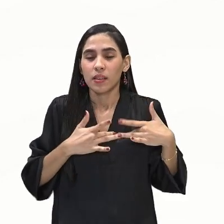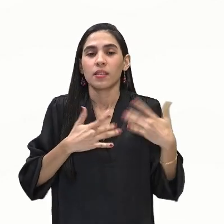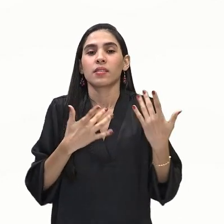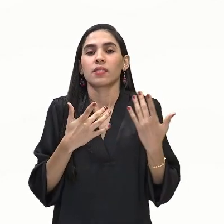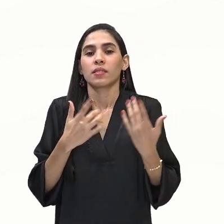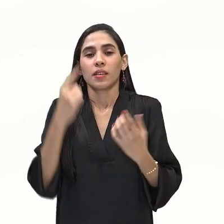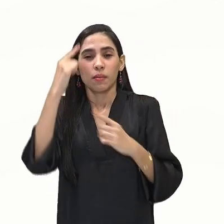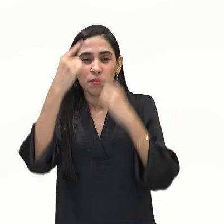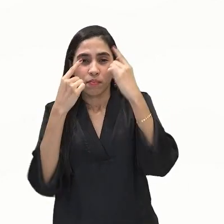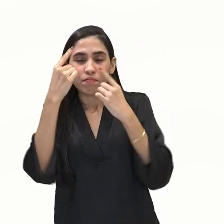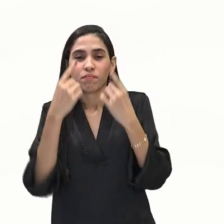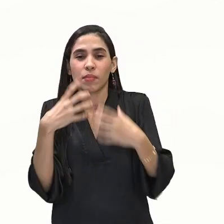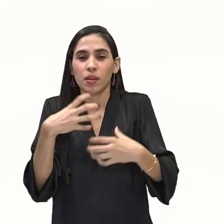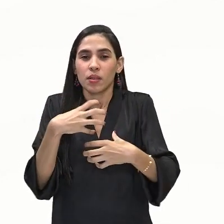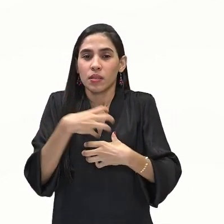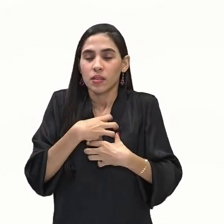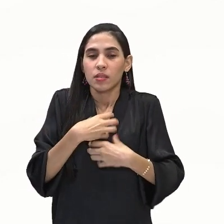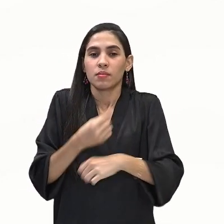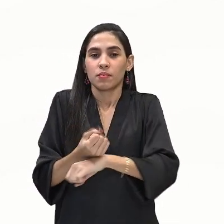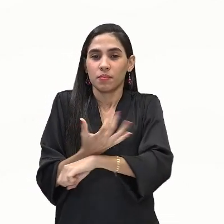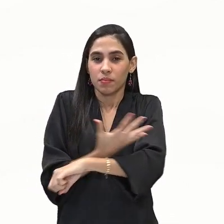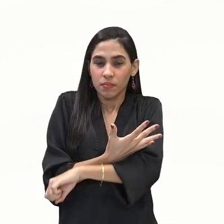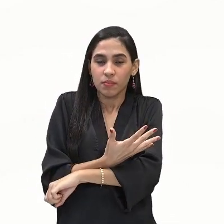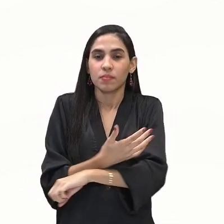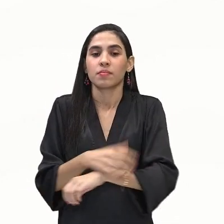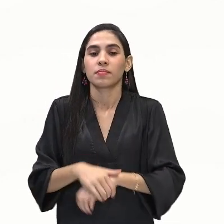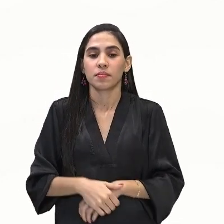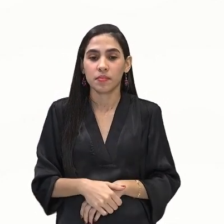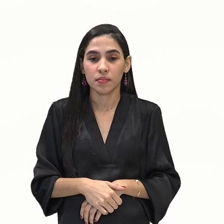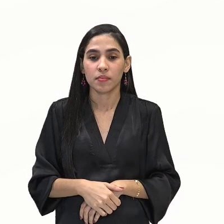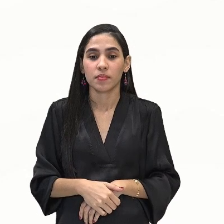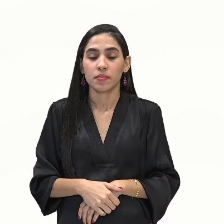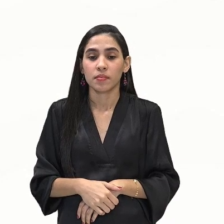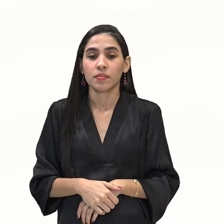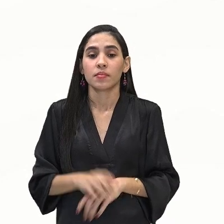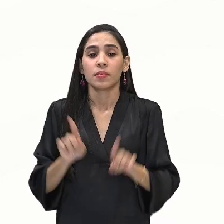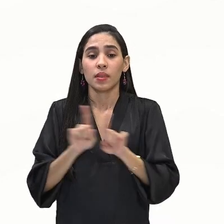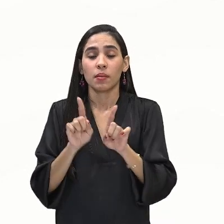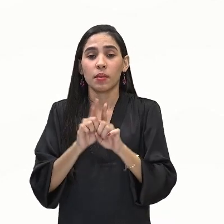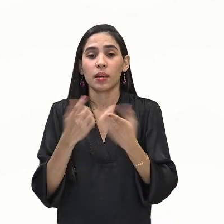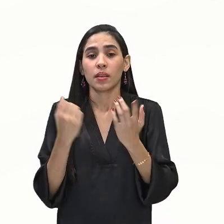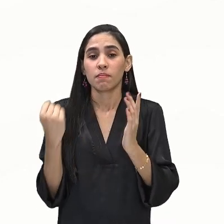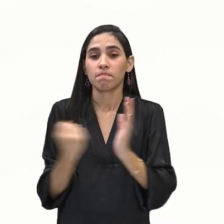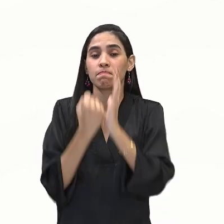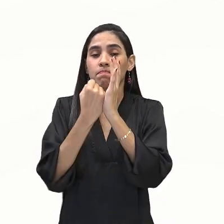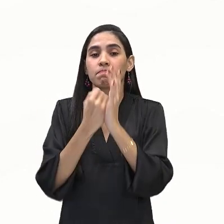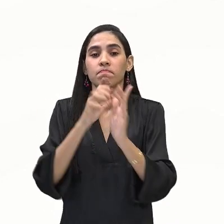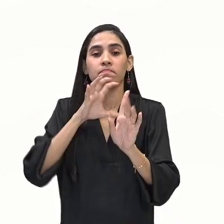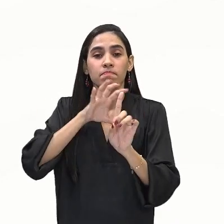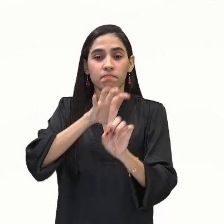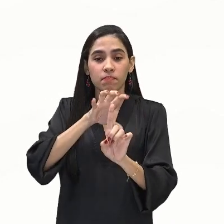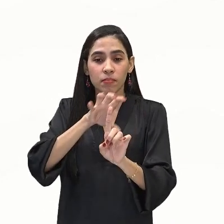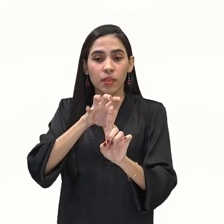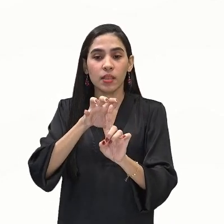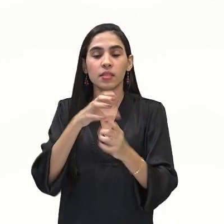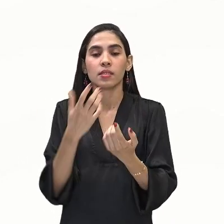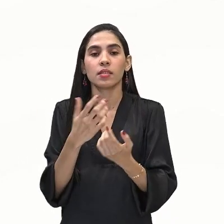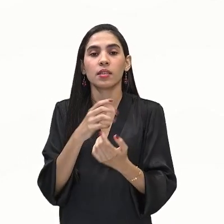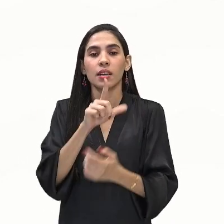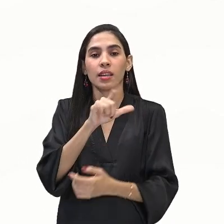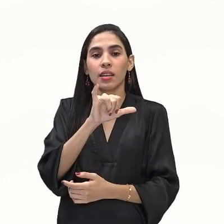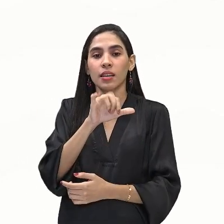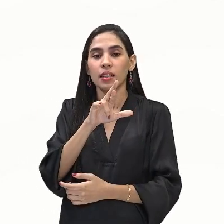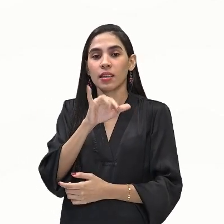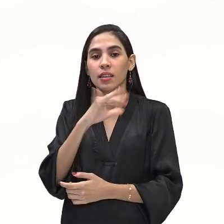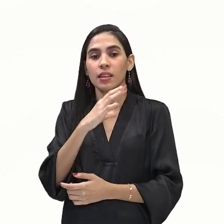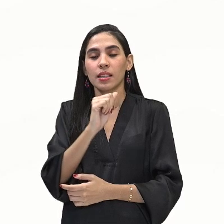fortemente sentimental, lembra o sentimentalismo, o egocentrismo, e é marcada por uma certa influência da lírica